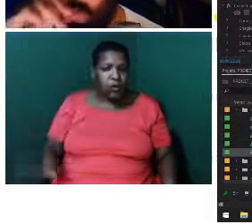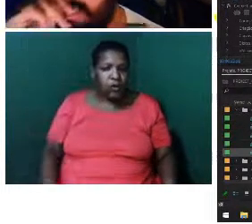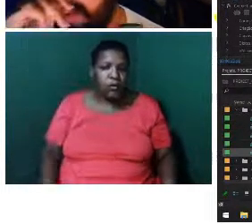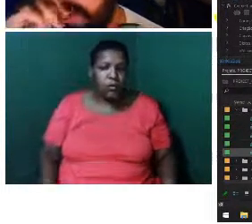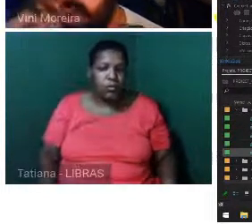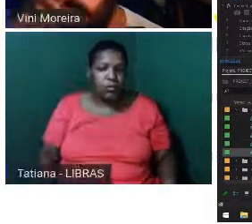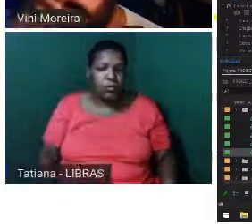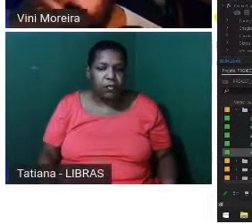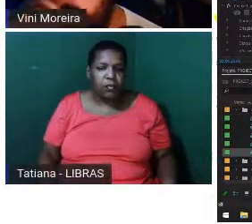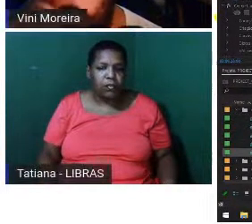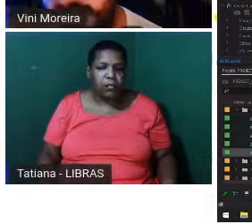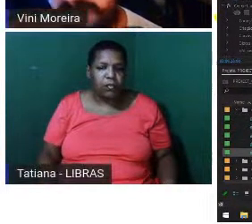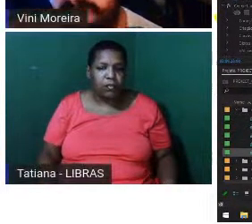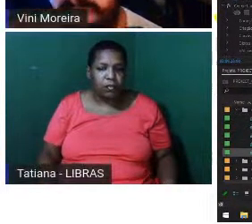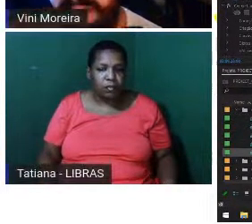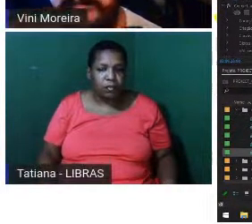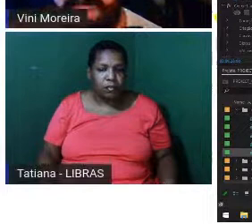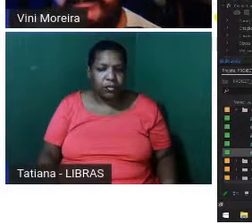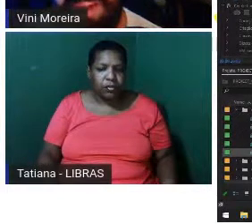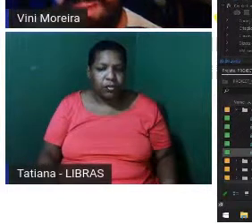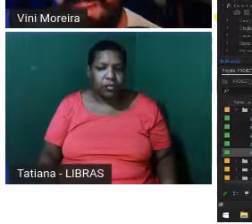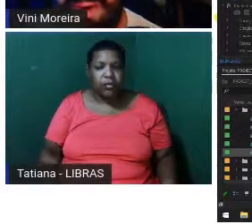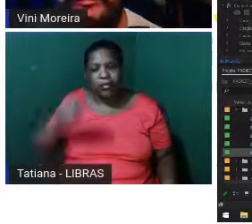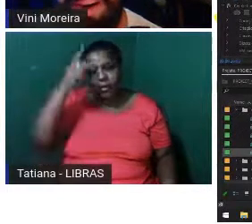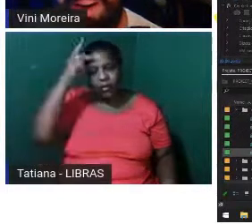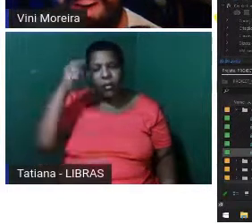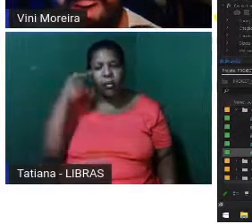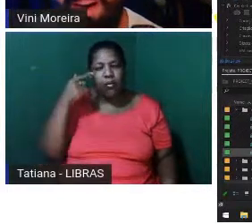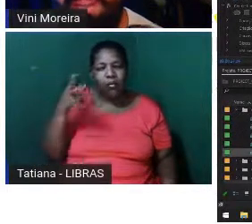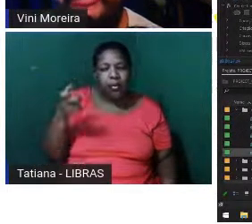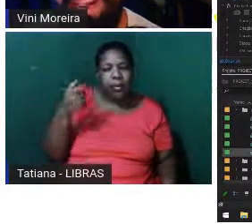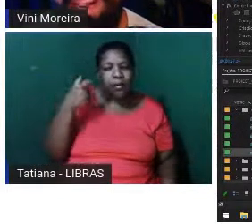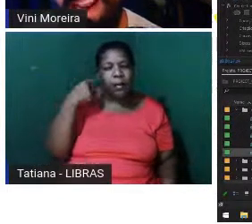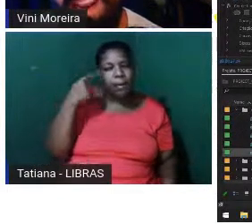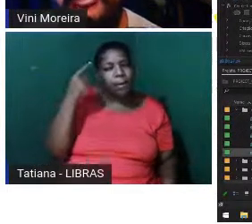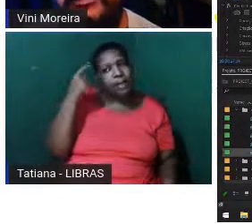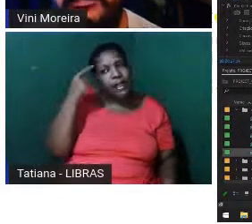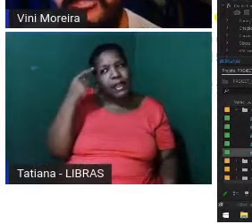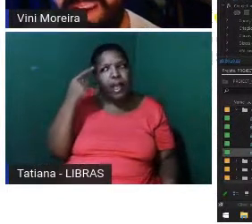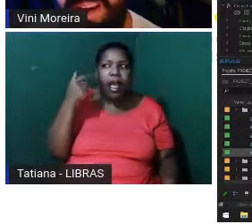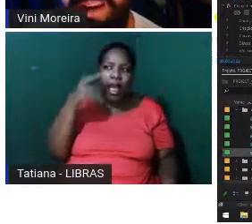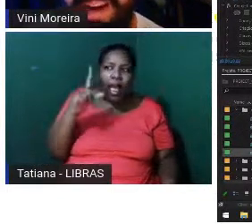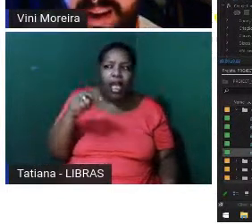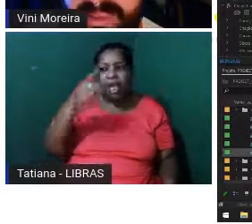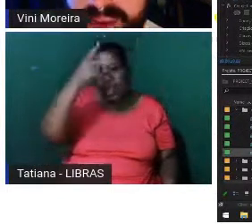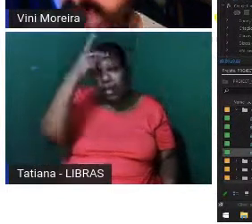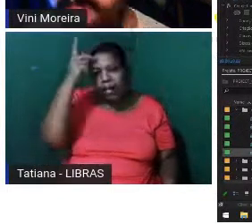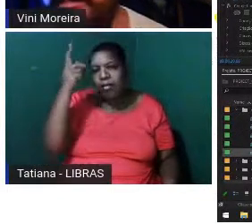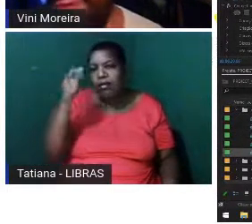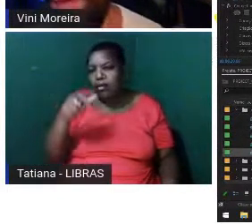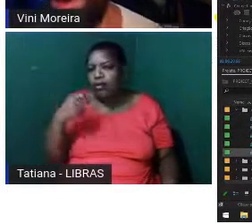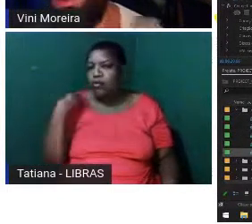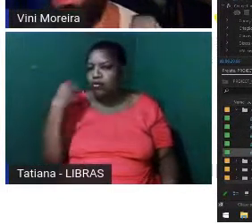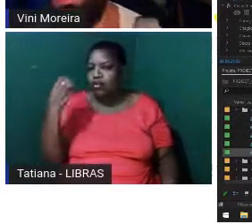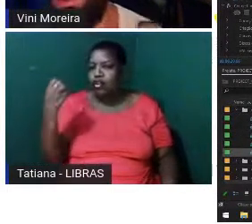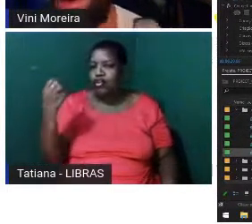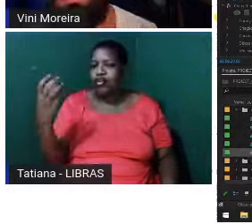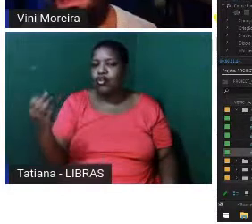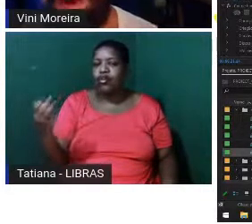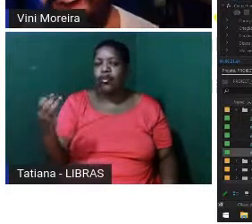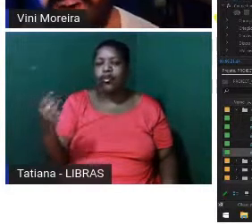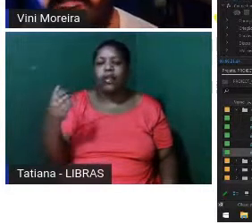mas a gente com cabelo minimamente claro que a gente possa meio que pensar que alguém que já viajou muito